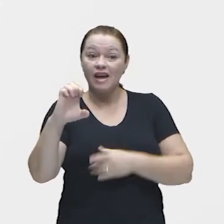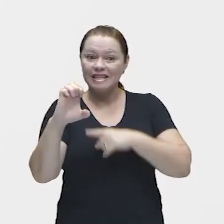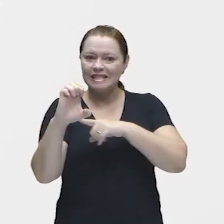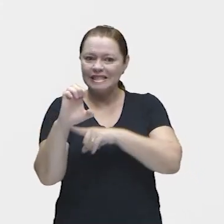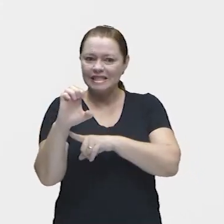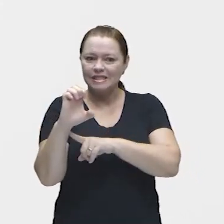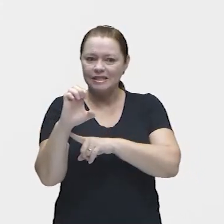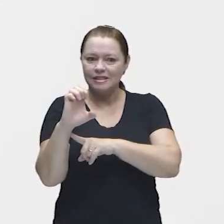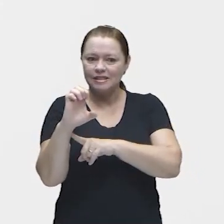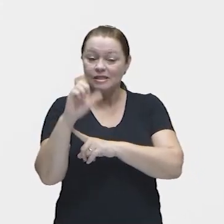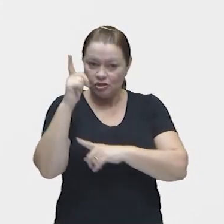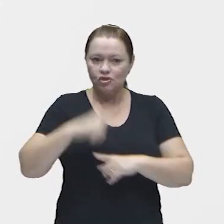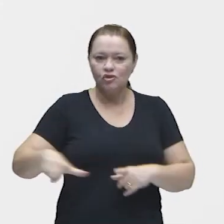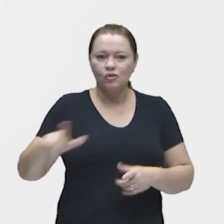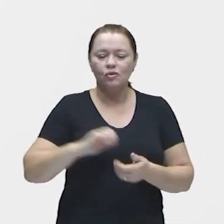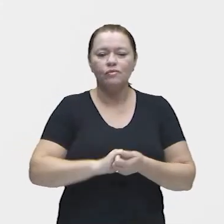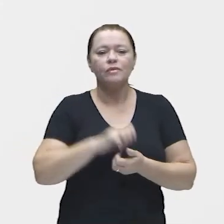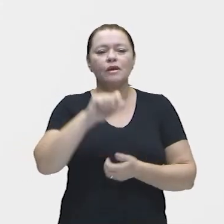vez.